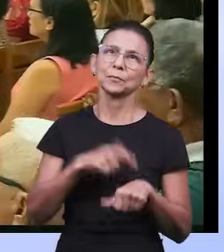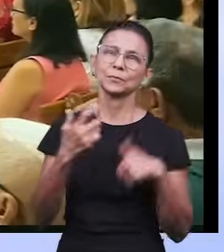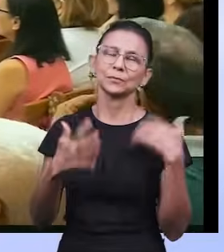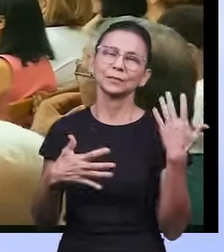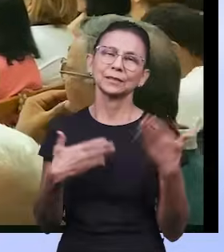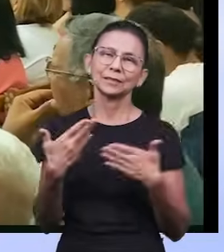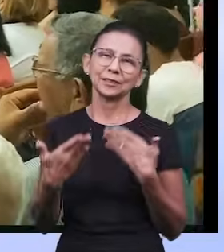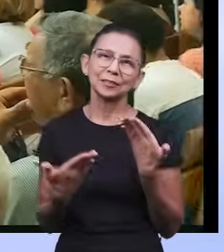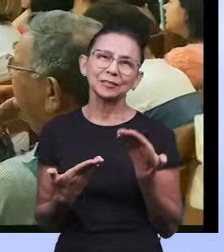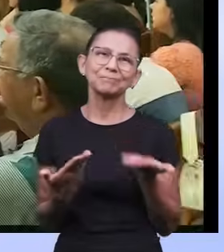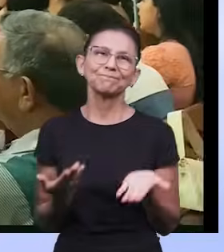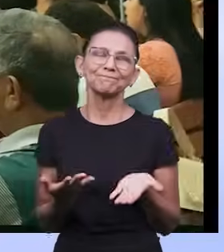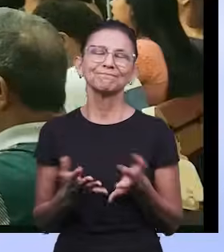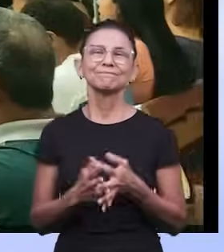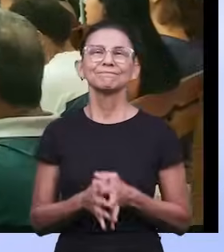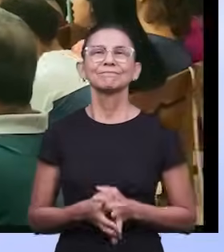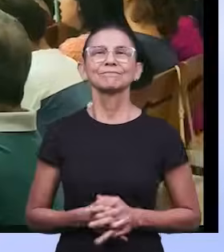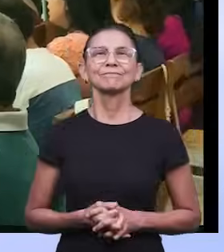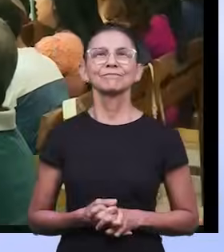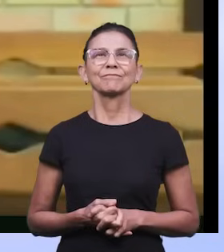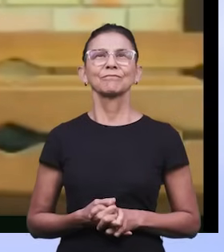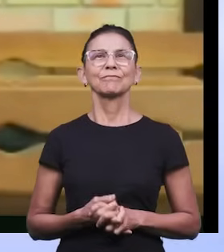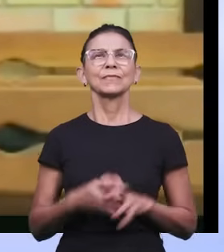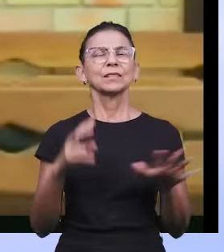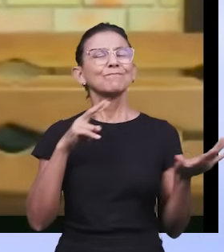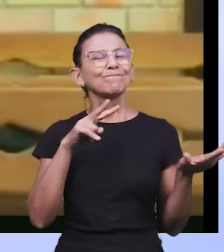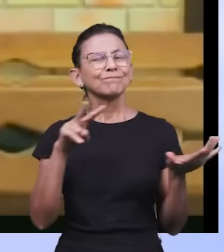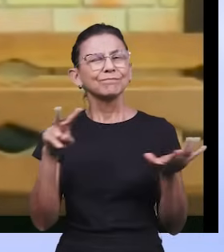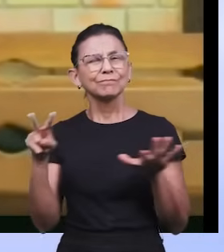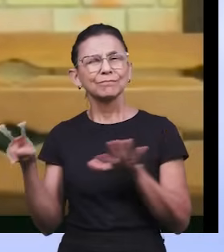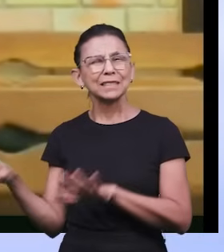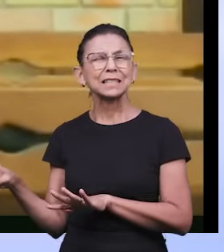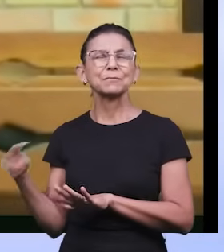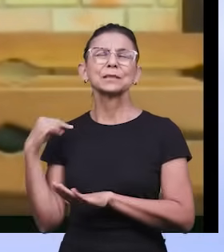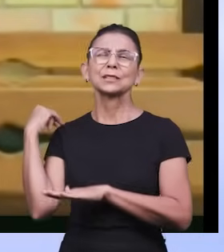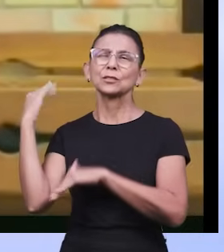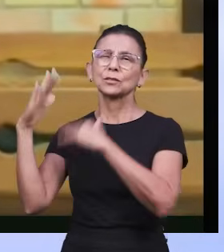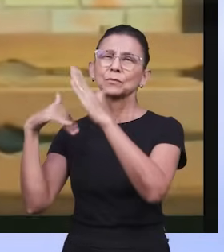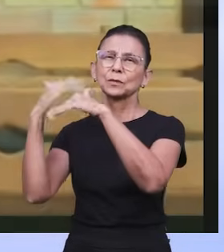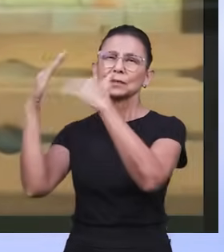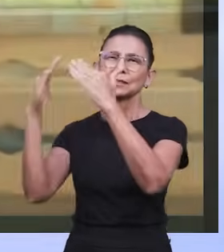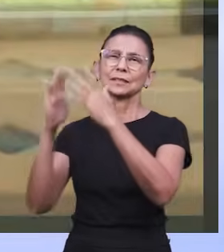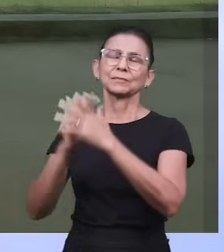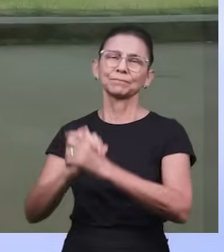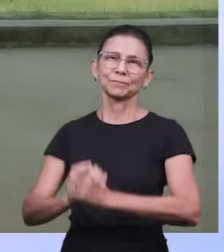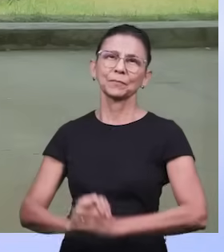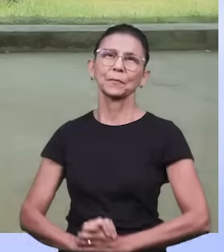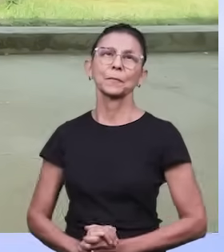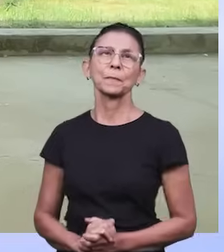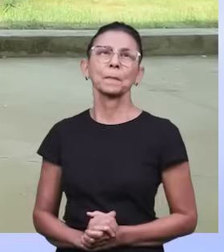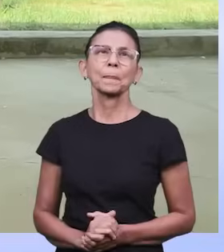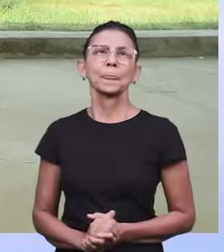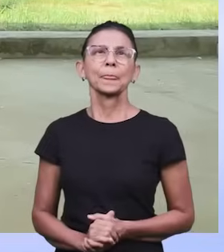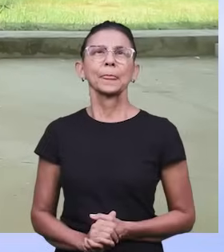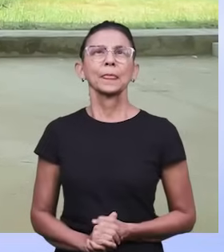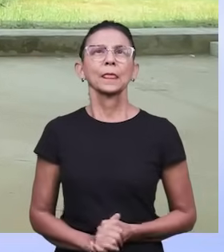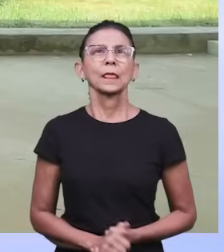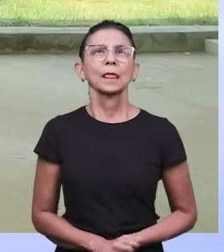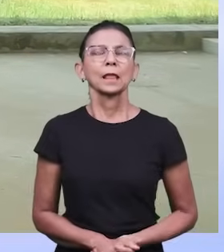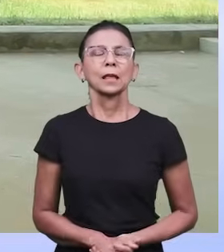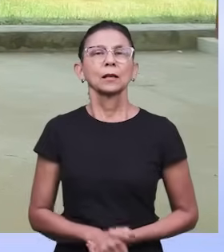alegria com o Senhor. E essa foi uma semana assim, muito próspera, de muita experiência com Deus. Vamos agora lá